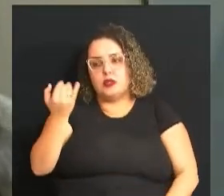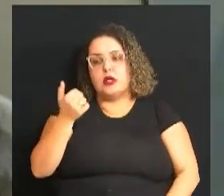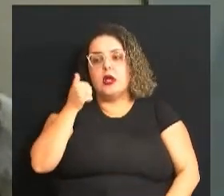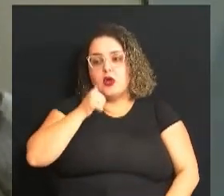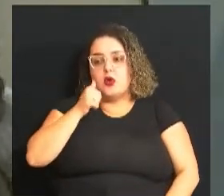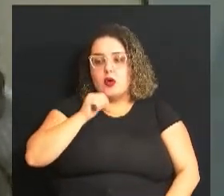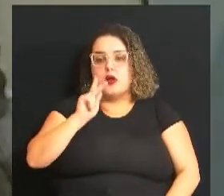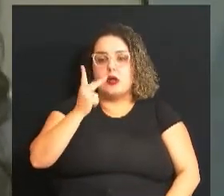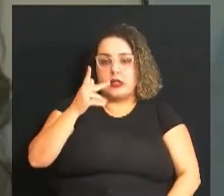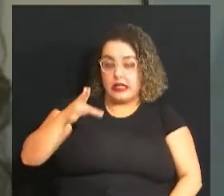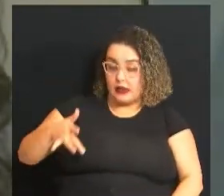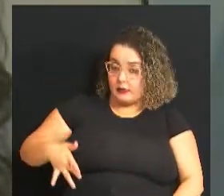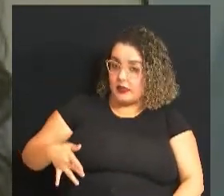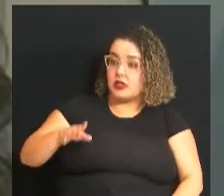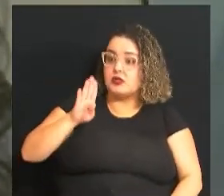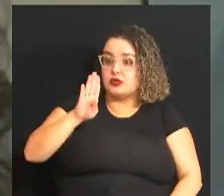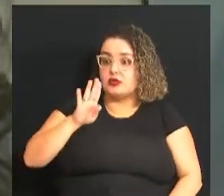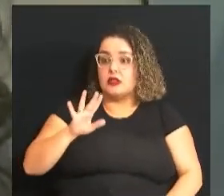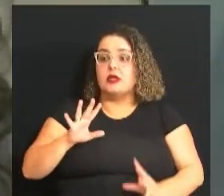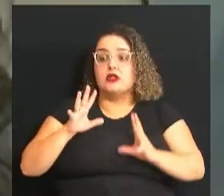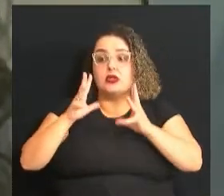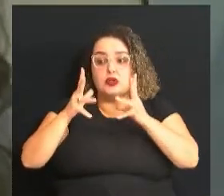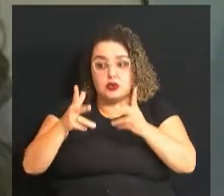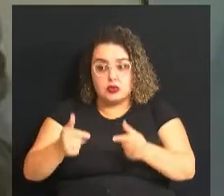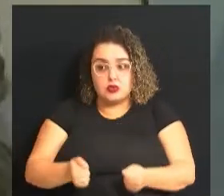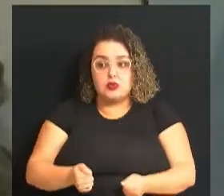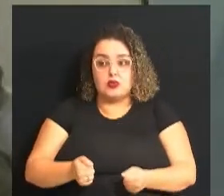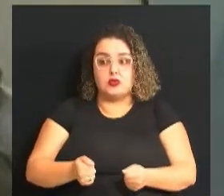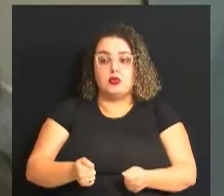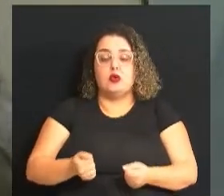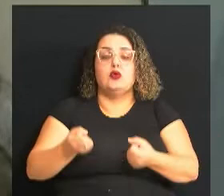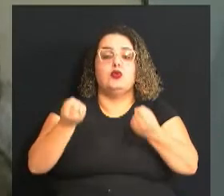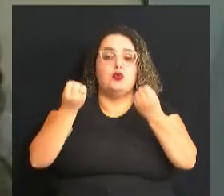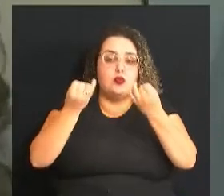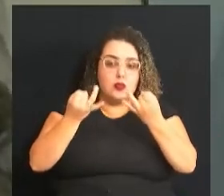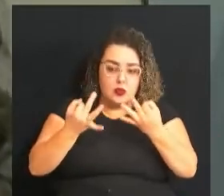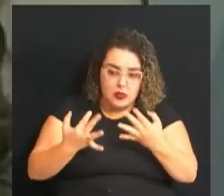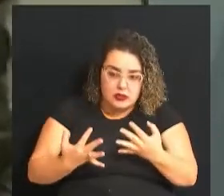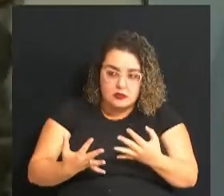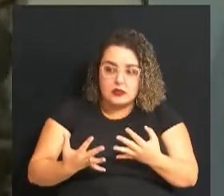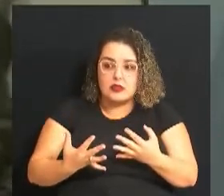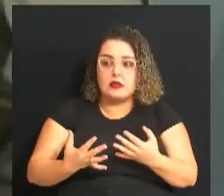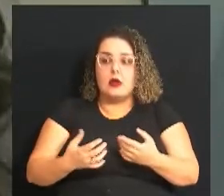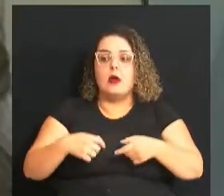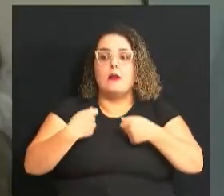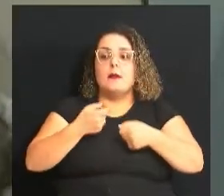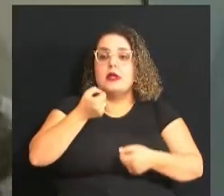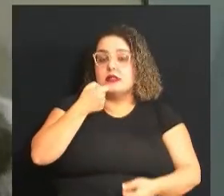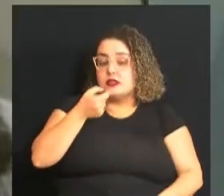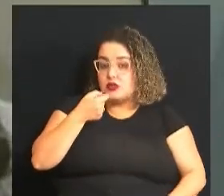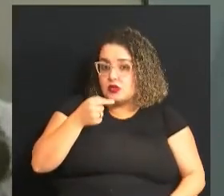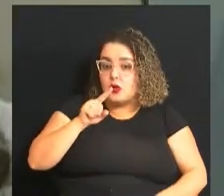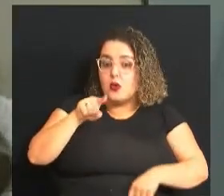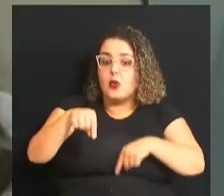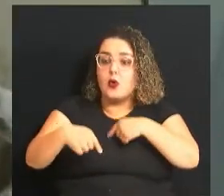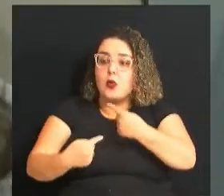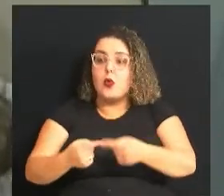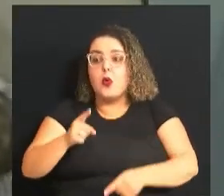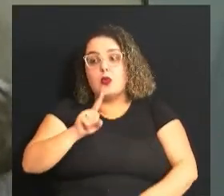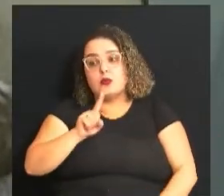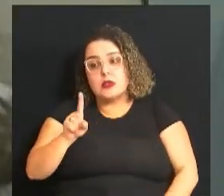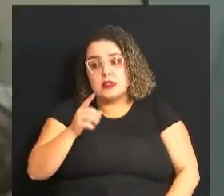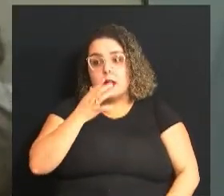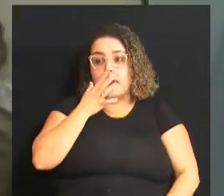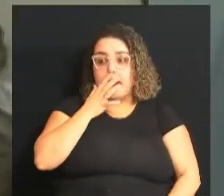hepatite B têm toda uma orientação, algumas precisam de medicamento, outras não, para